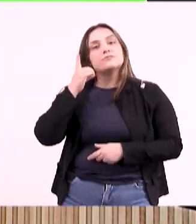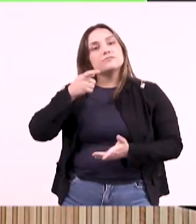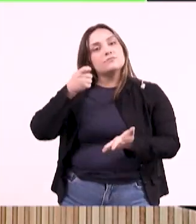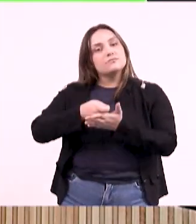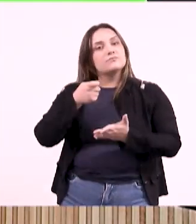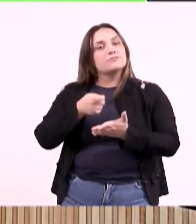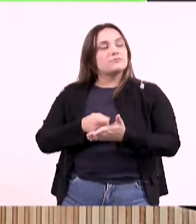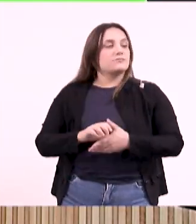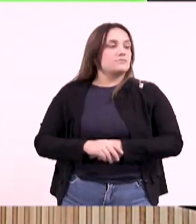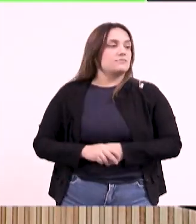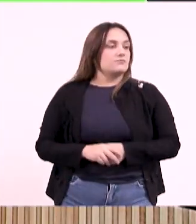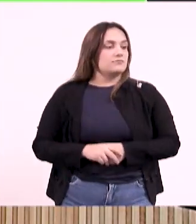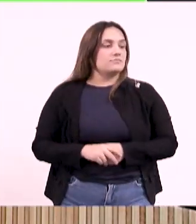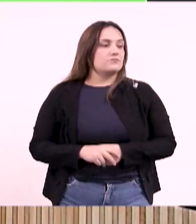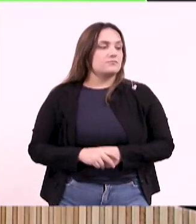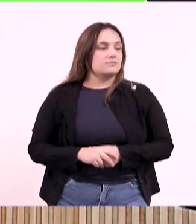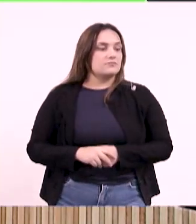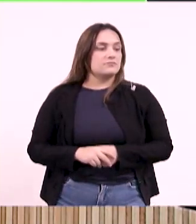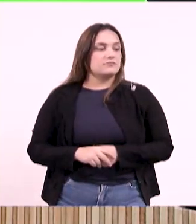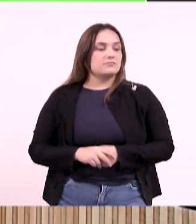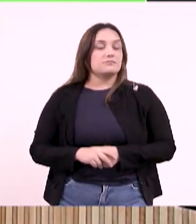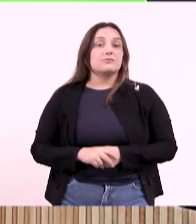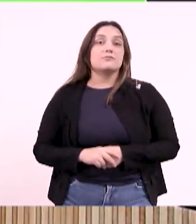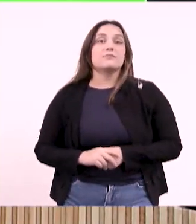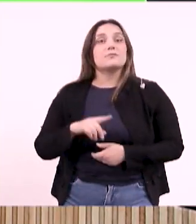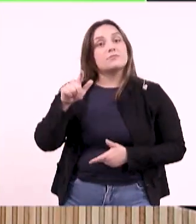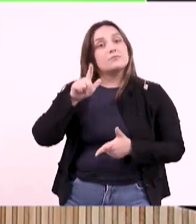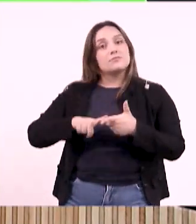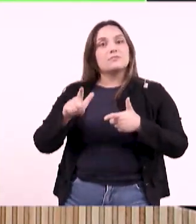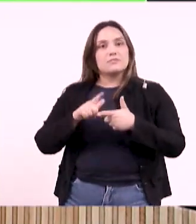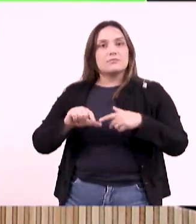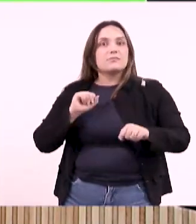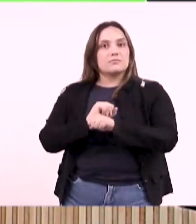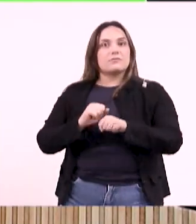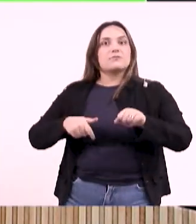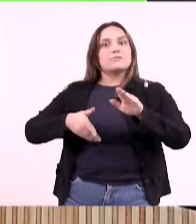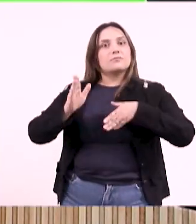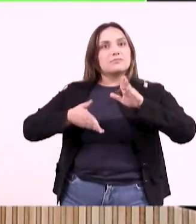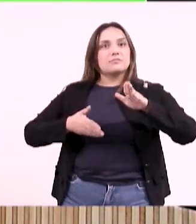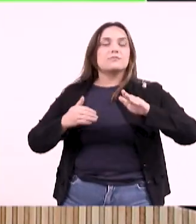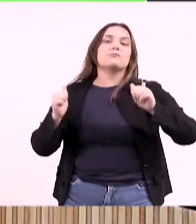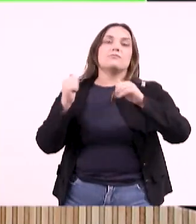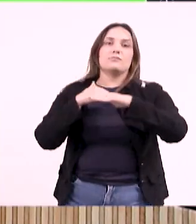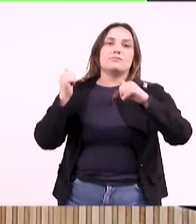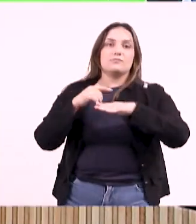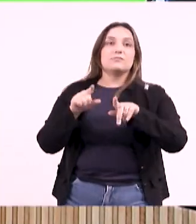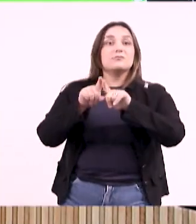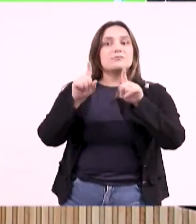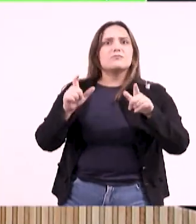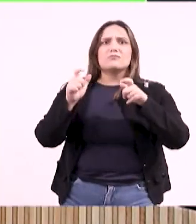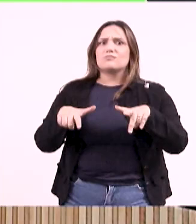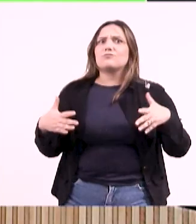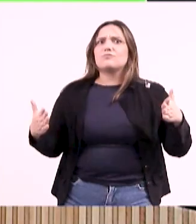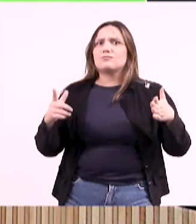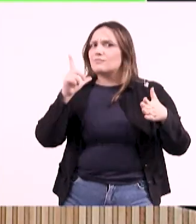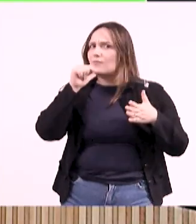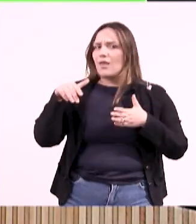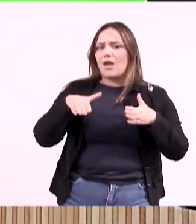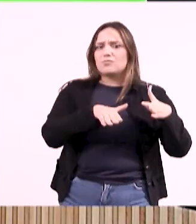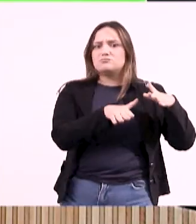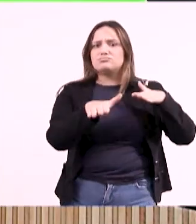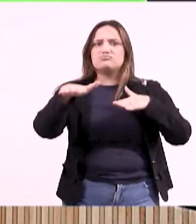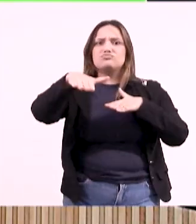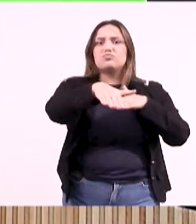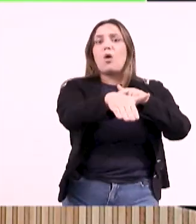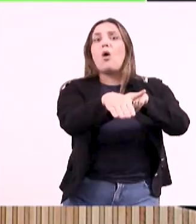providências para que o problema principal, a interdição da via, mas os problemas que vão surgindo com o curso dessa água aí que rompeu da represa desse